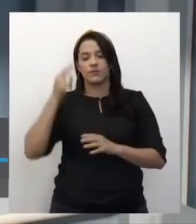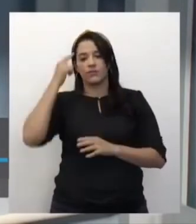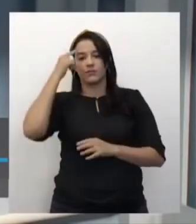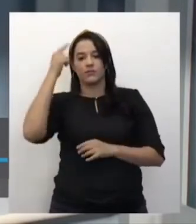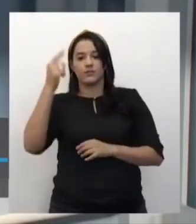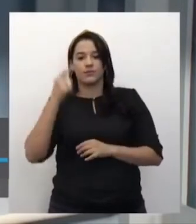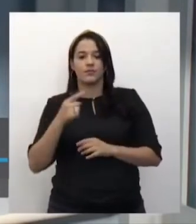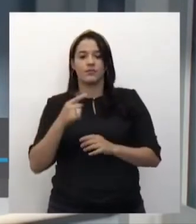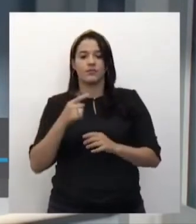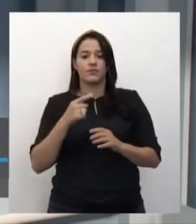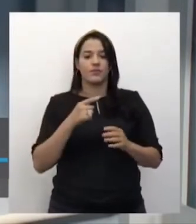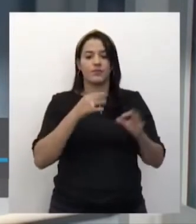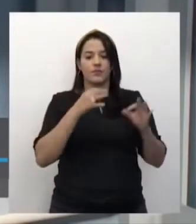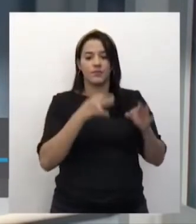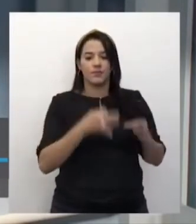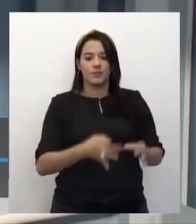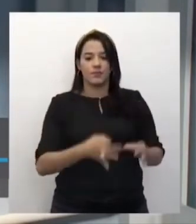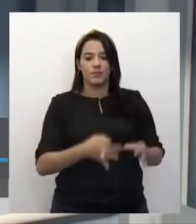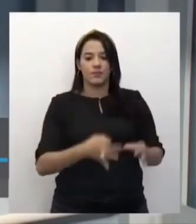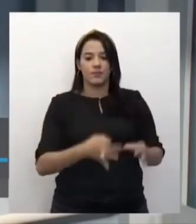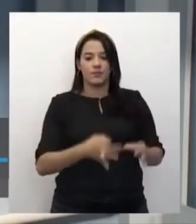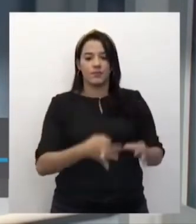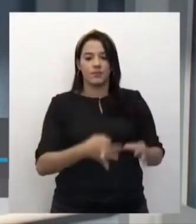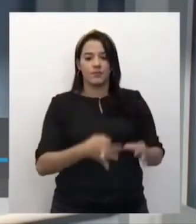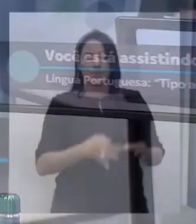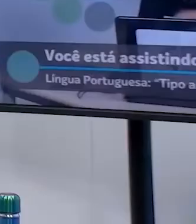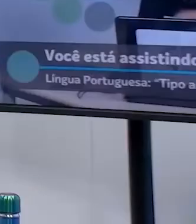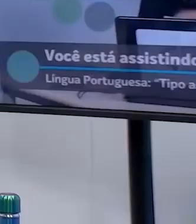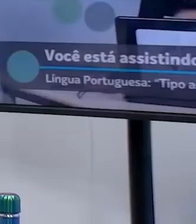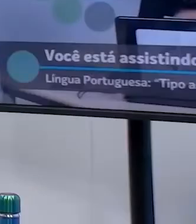questão, adequado, contexto,